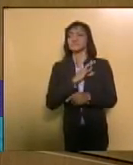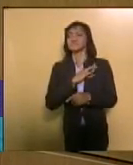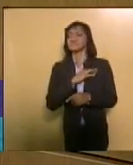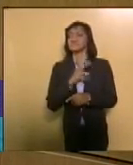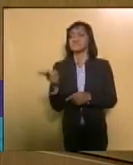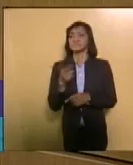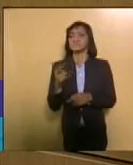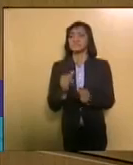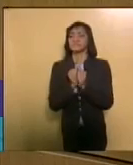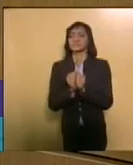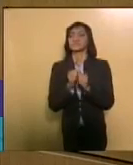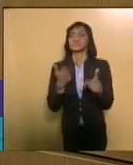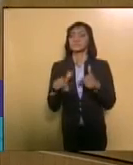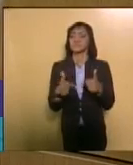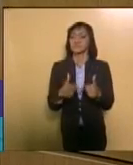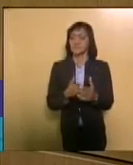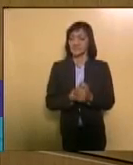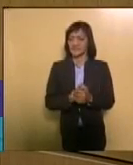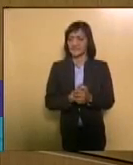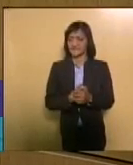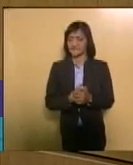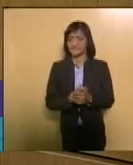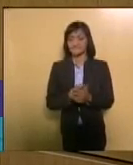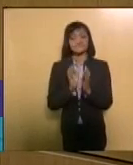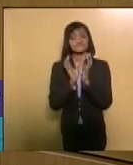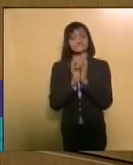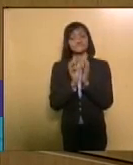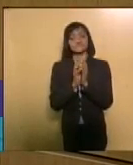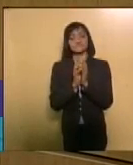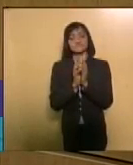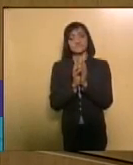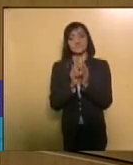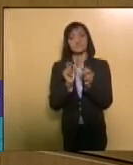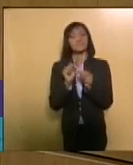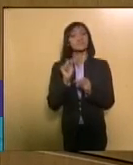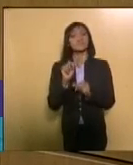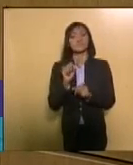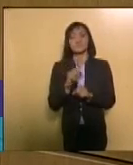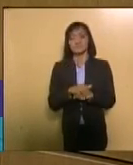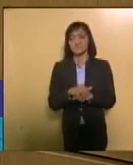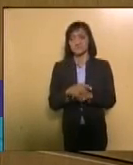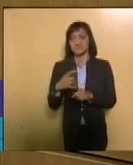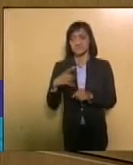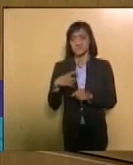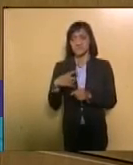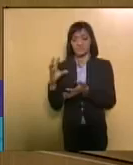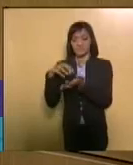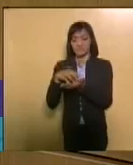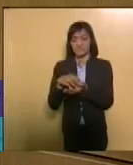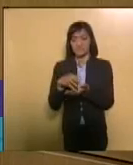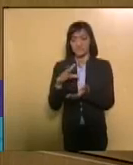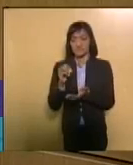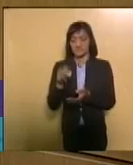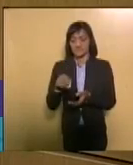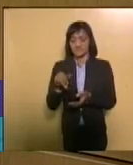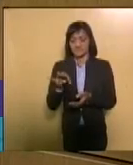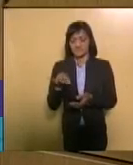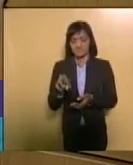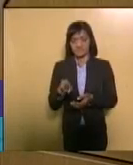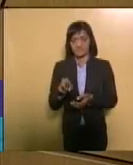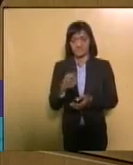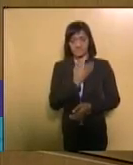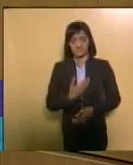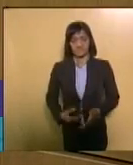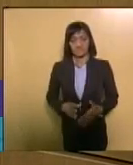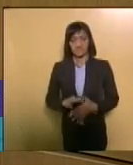trabalhem juntos o que que o pacto pela vida em Pernambuco fez criou um comitê de governança um comitê de gestão e governança que era